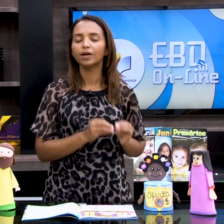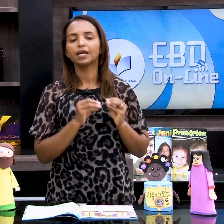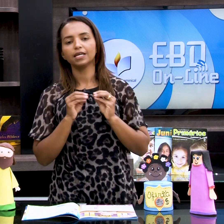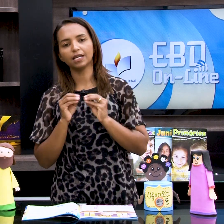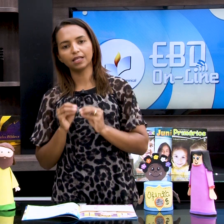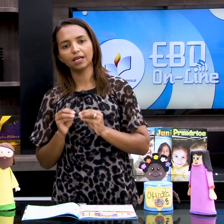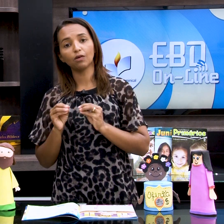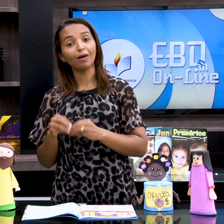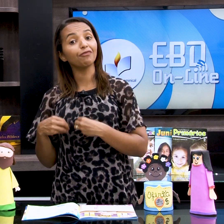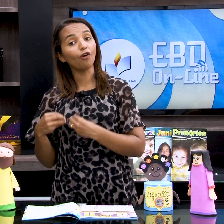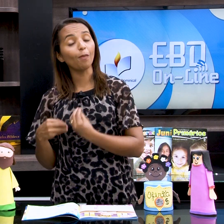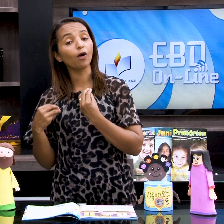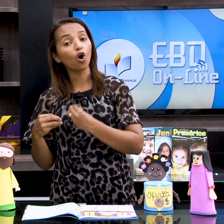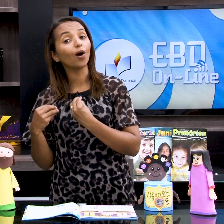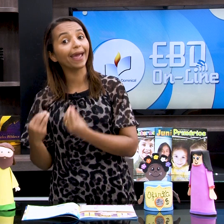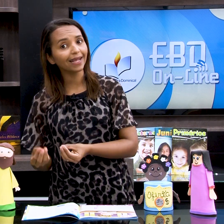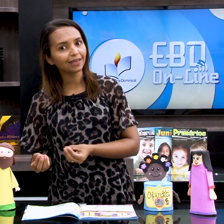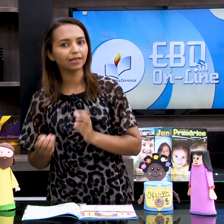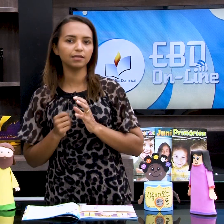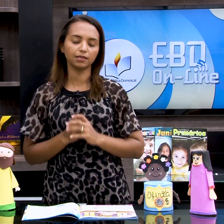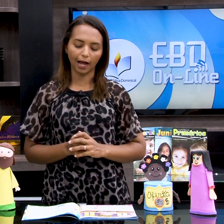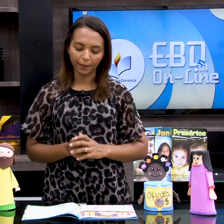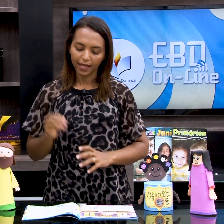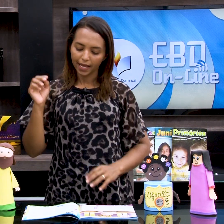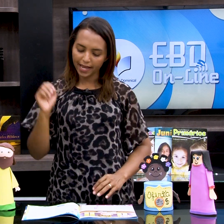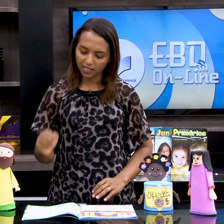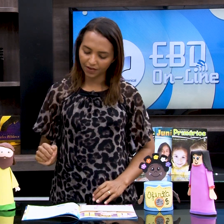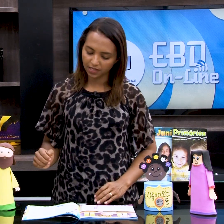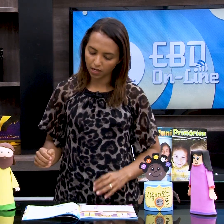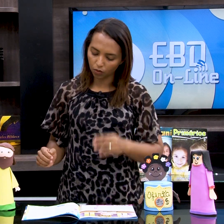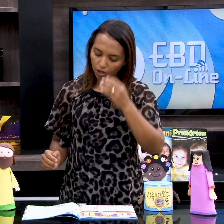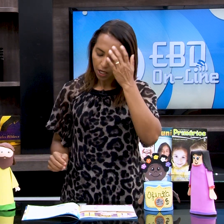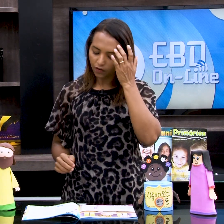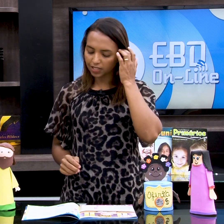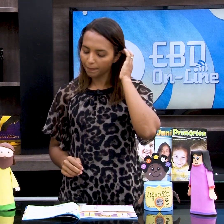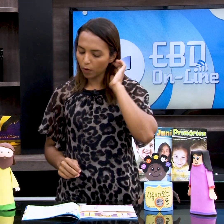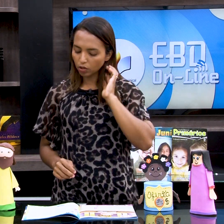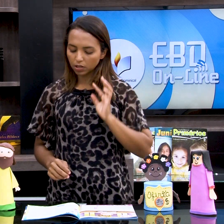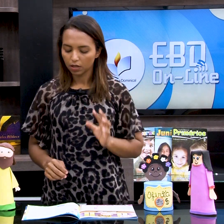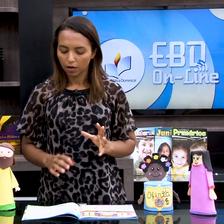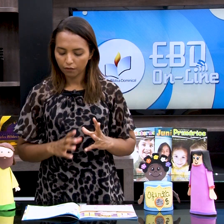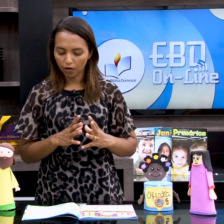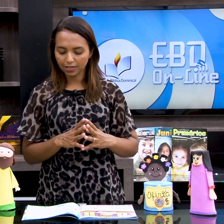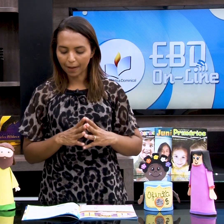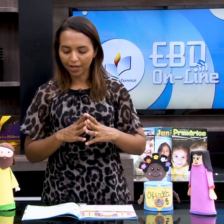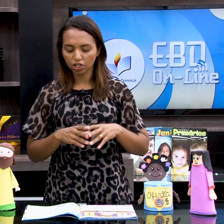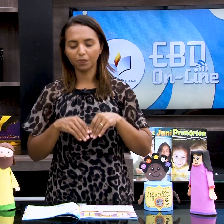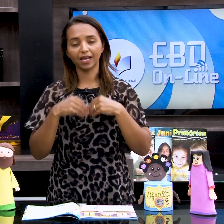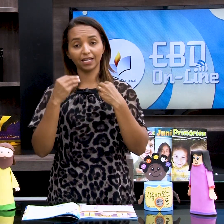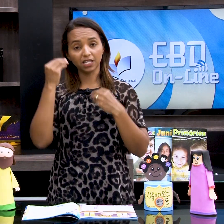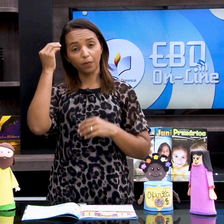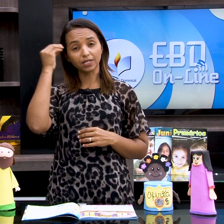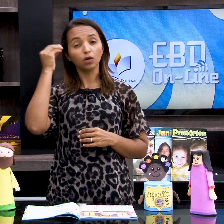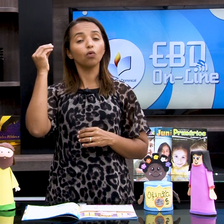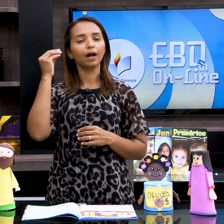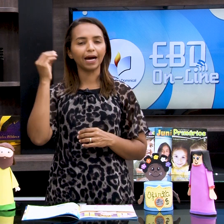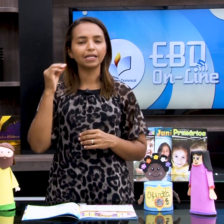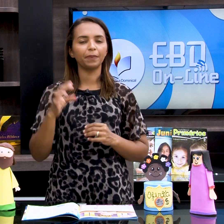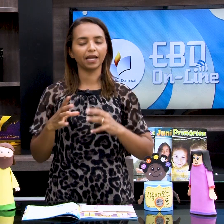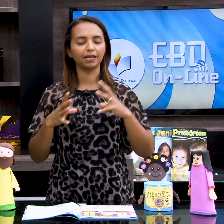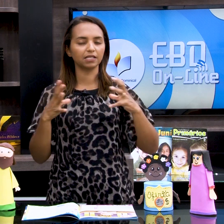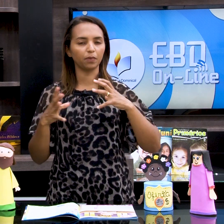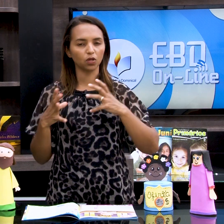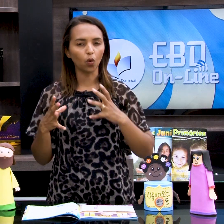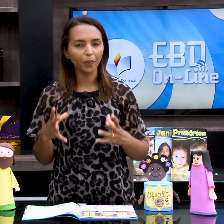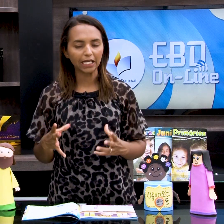gratidão e que tem que ir uma forma correta de se dar esse versículo você pode forçar bastante para que a criança possa encucar